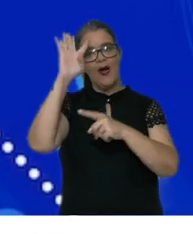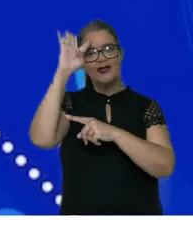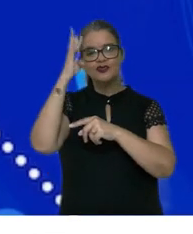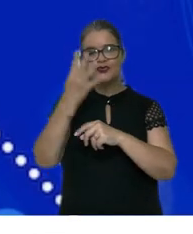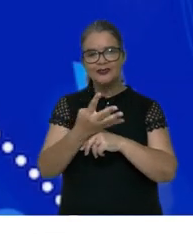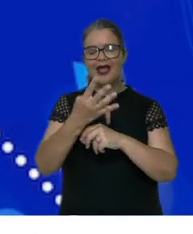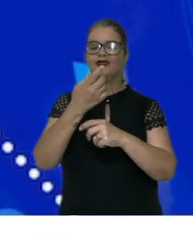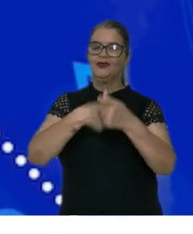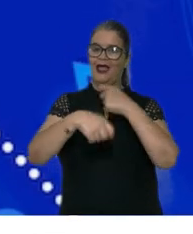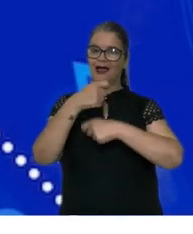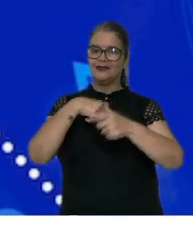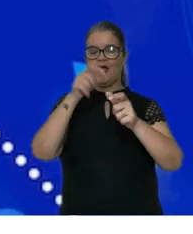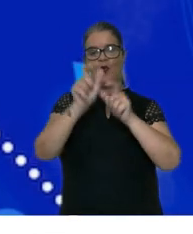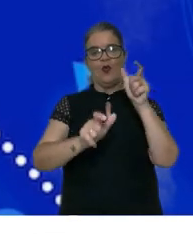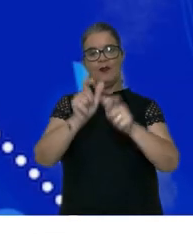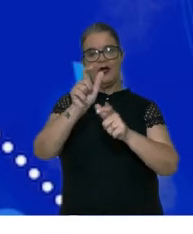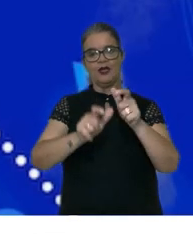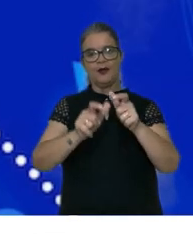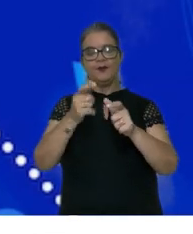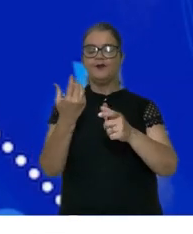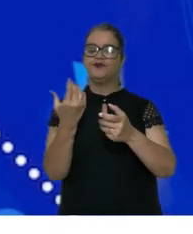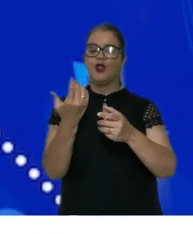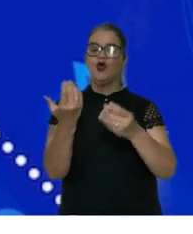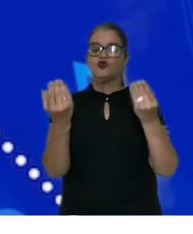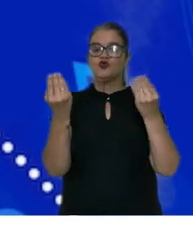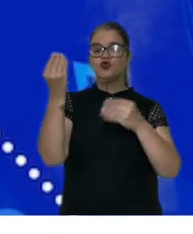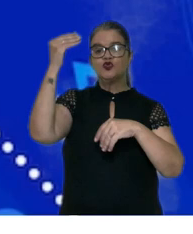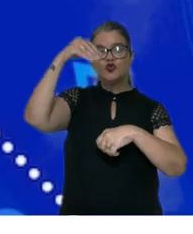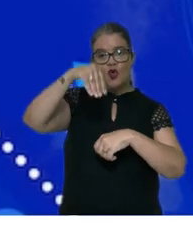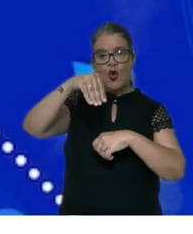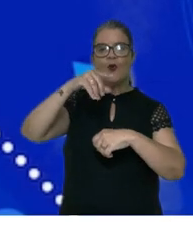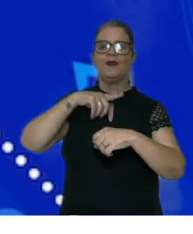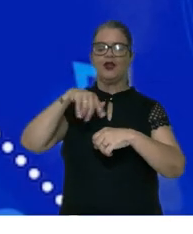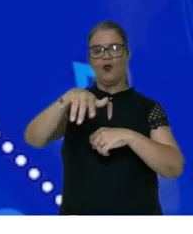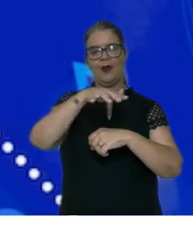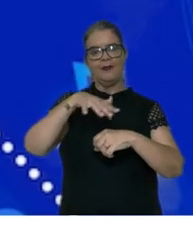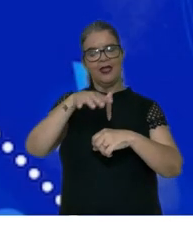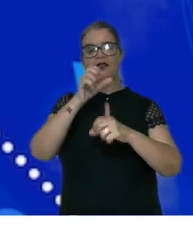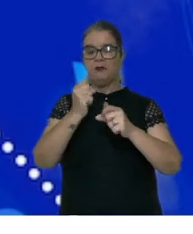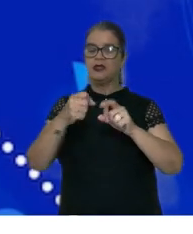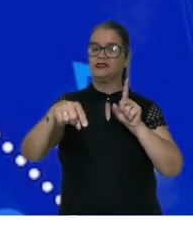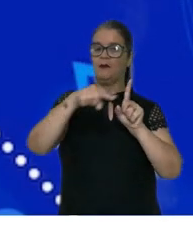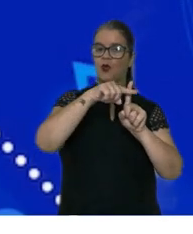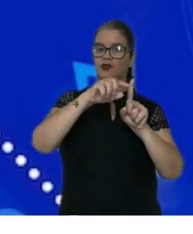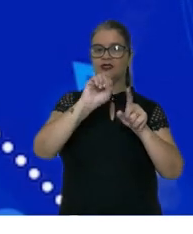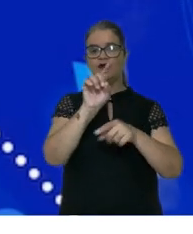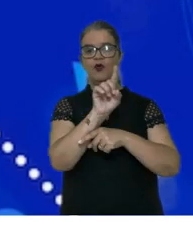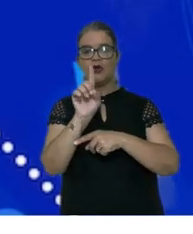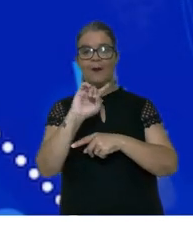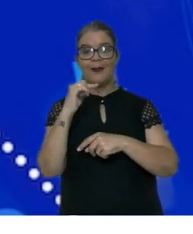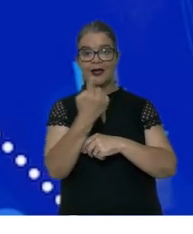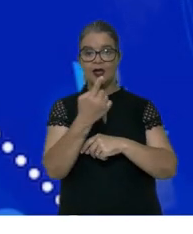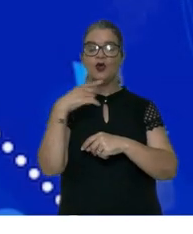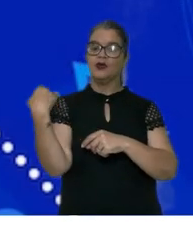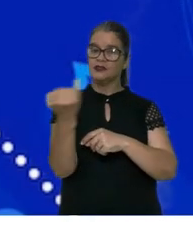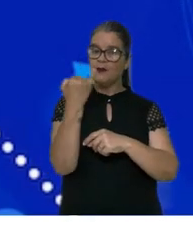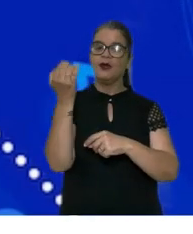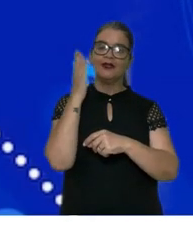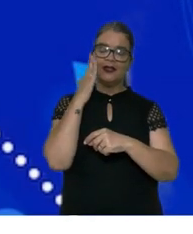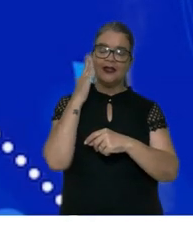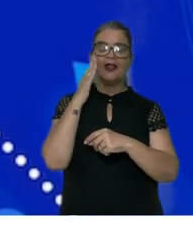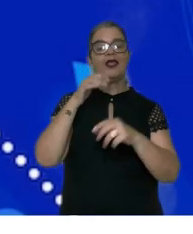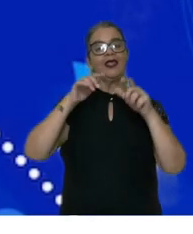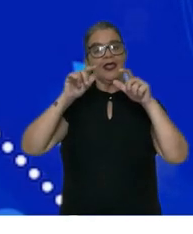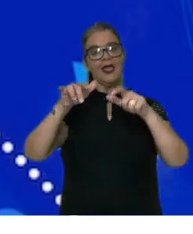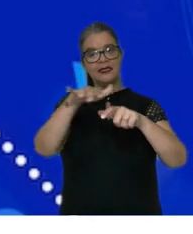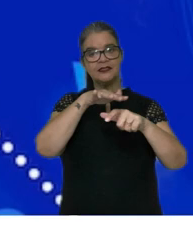da ação humana sobre o ambiente. Esse impacto sendo positivo ou não. Para nós, importante consolidar que esse ambiente é um